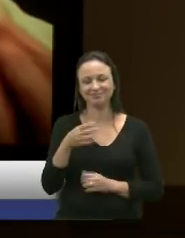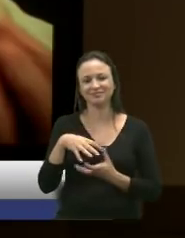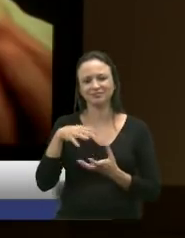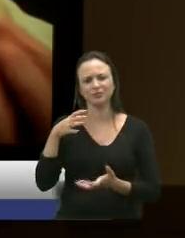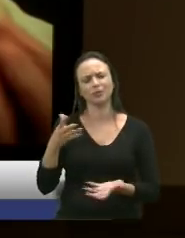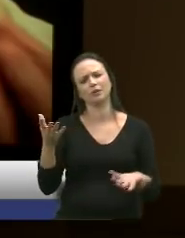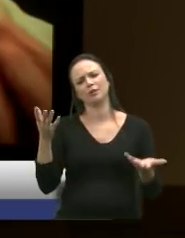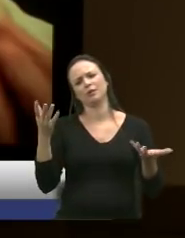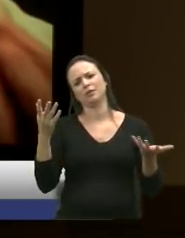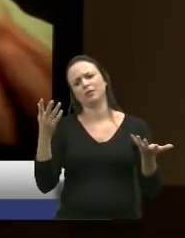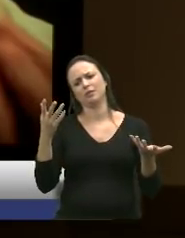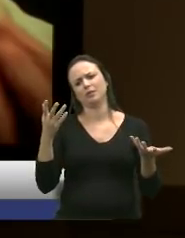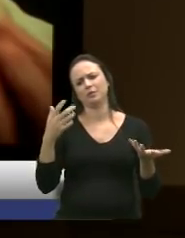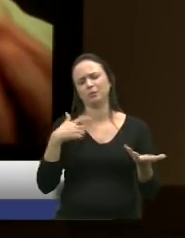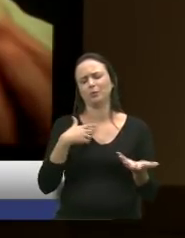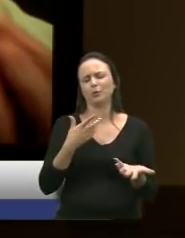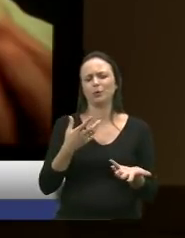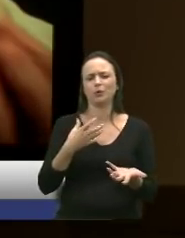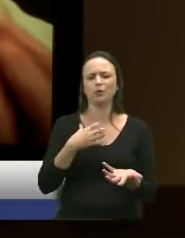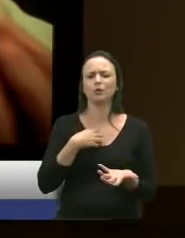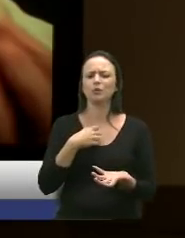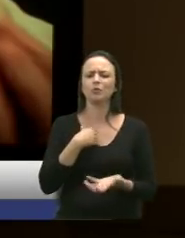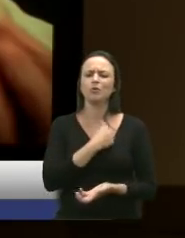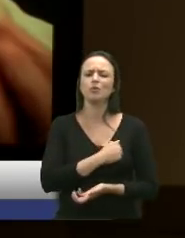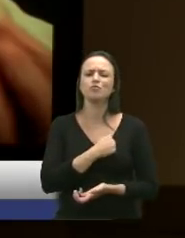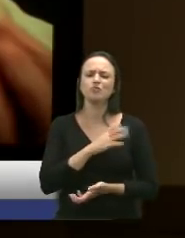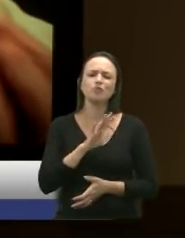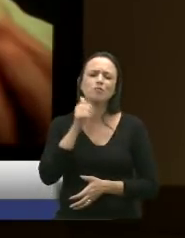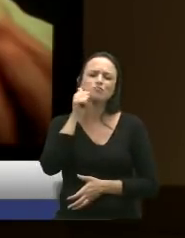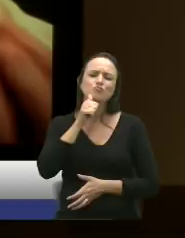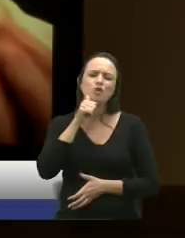rapaz, eu tenho saudade da minha véia.